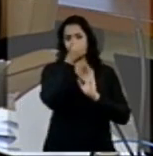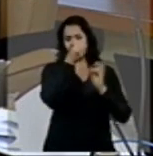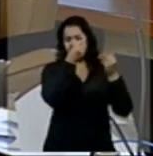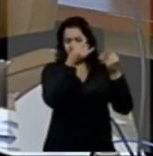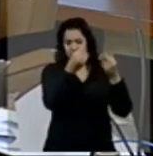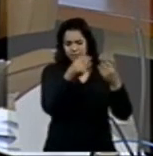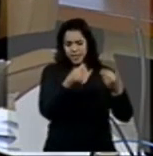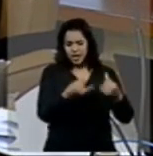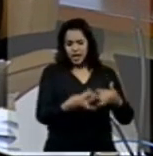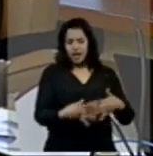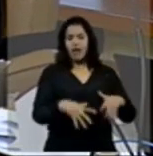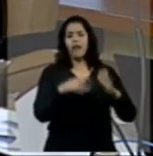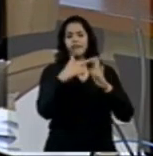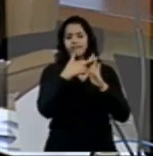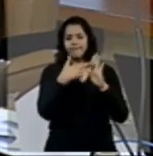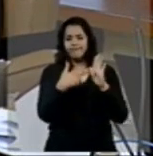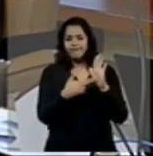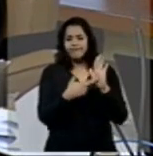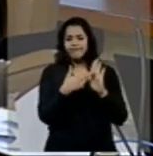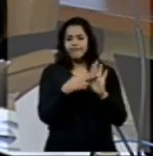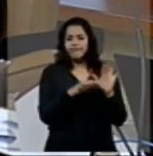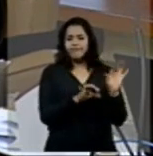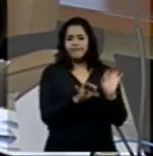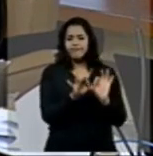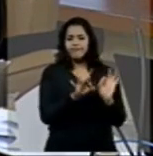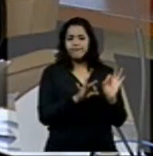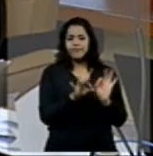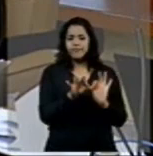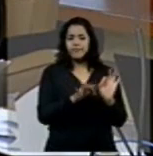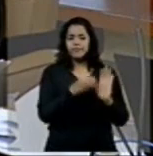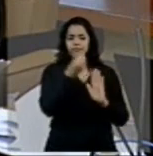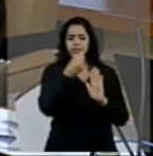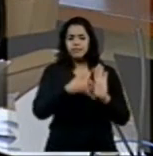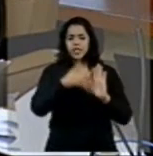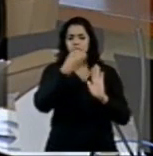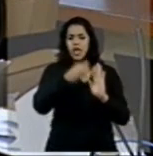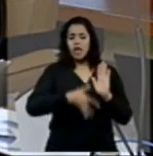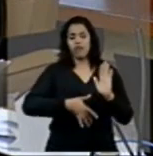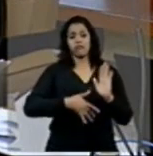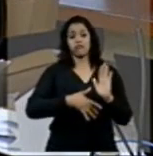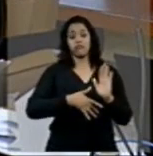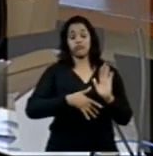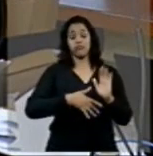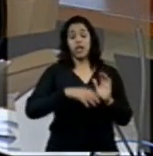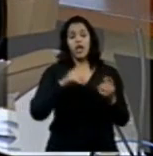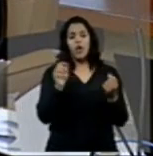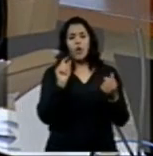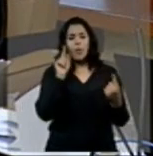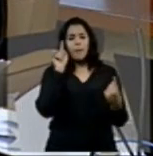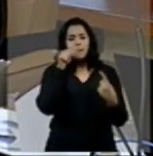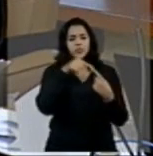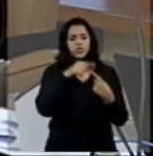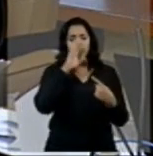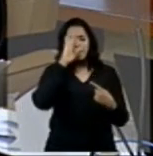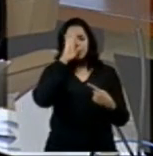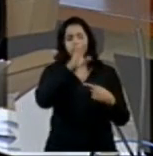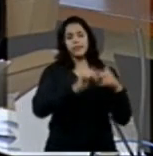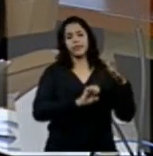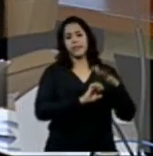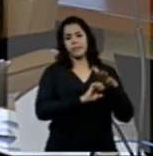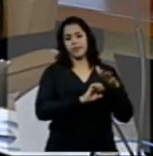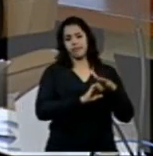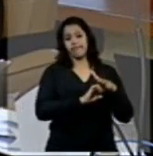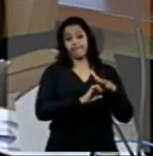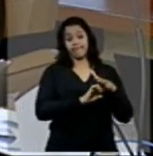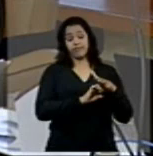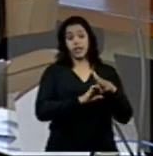tratar, regulamentar a terceirização da atividade fins das empresas. Efetivamente,